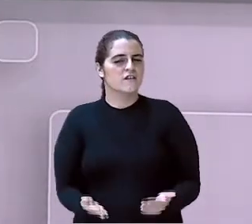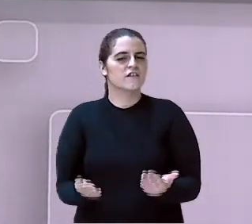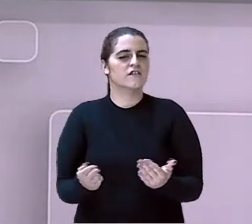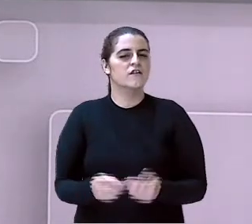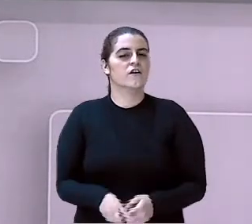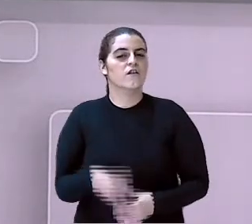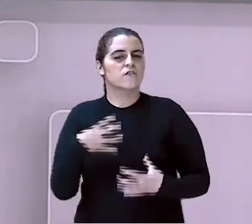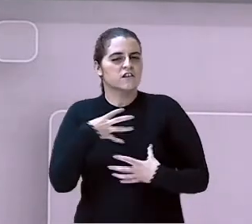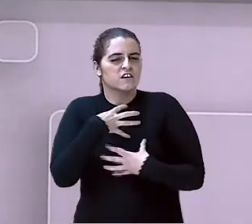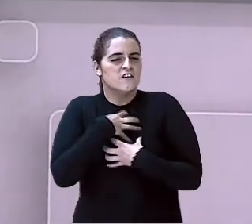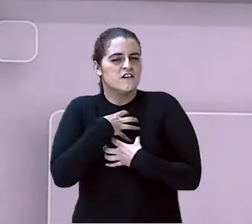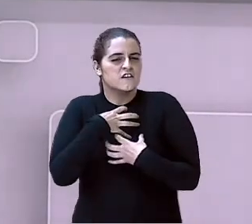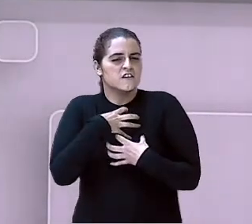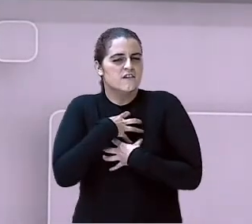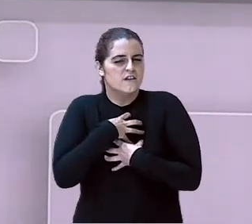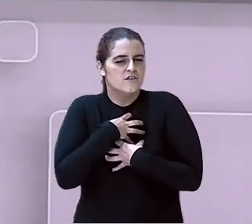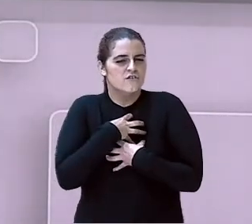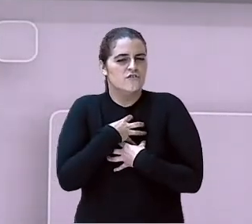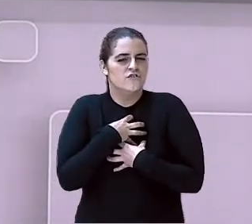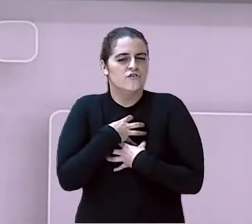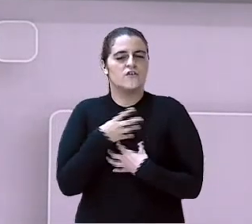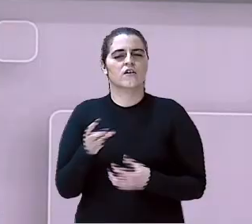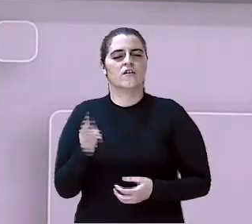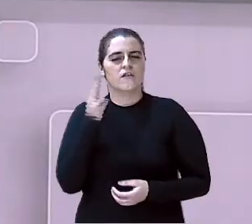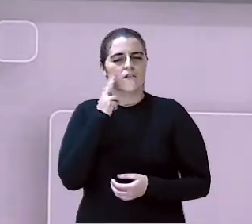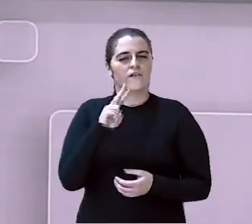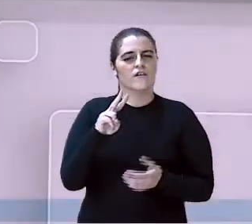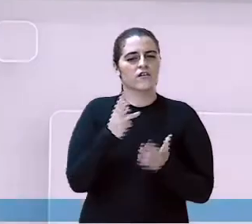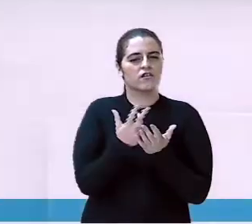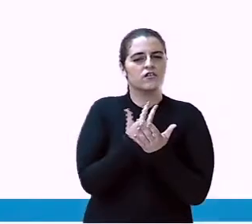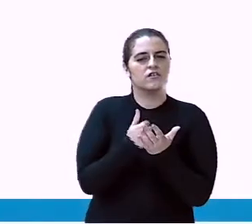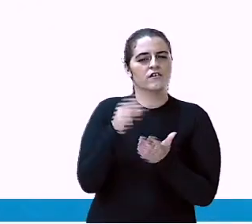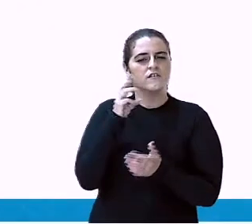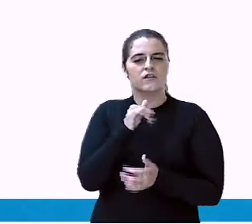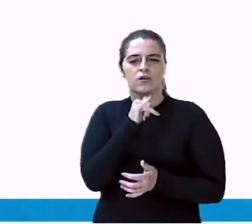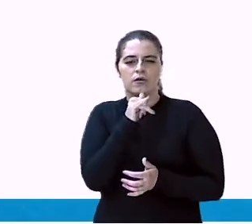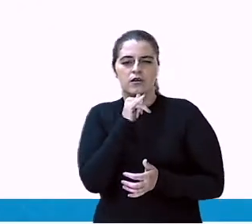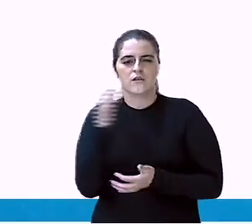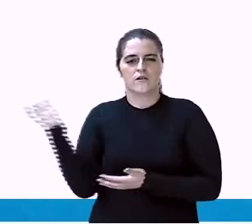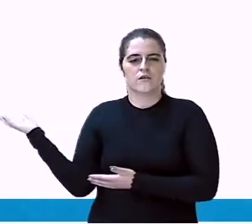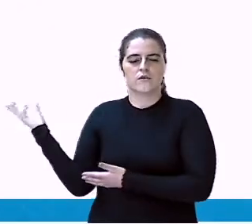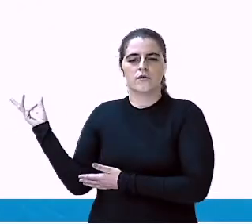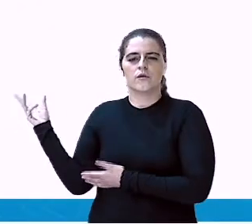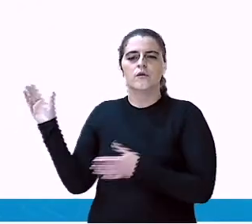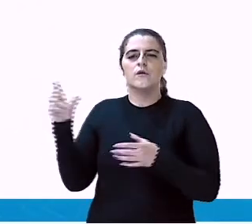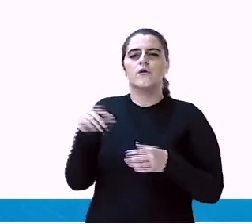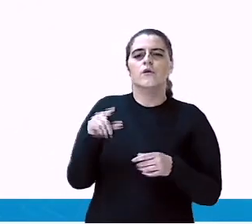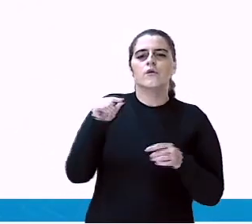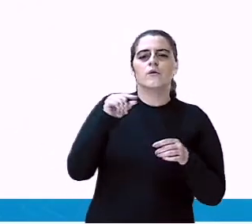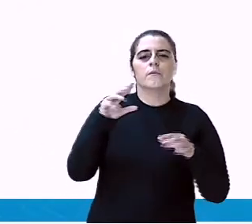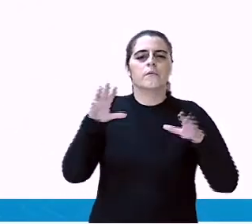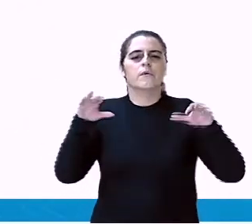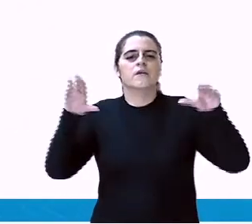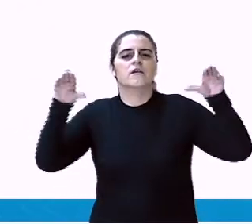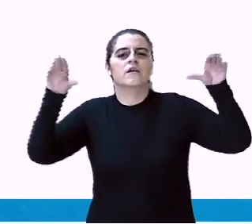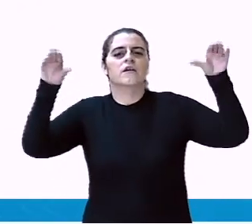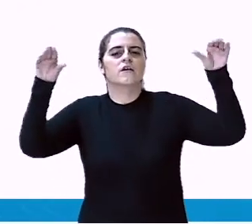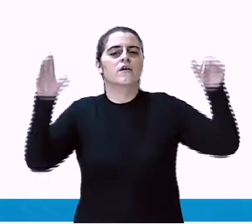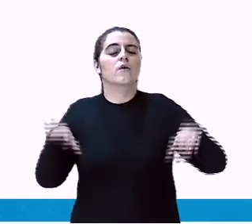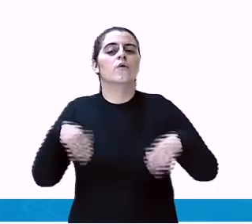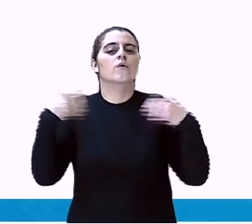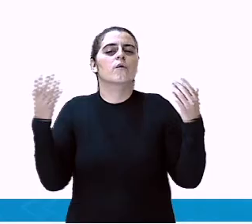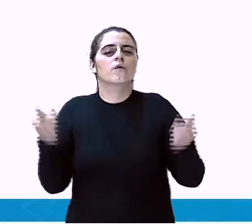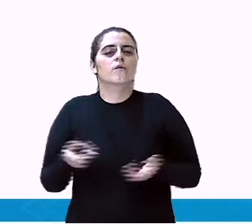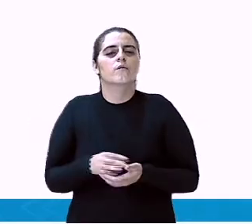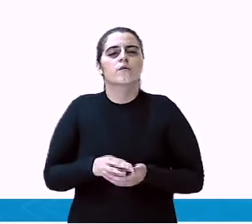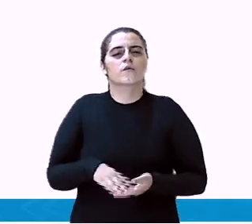em todos os ambientes. Temos aqui algumas imagens de exemplo, ó. O som do passarinho. Quais os pássaros aí